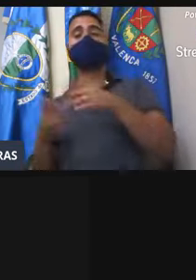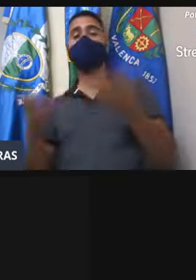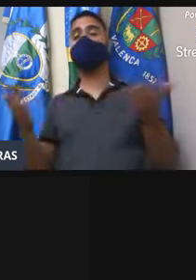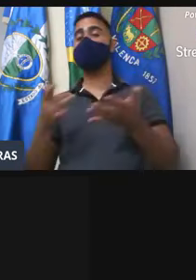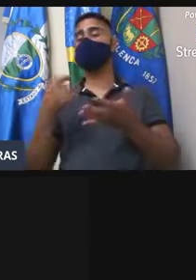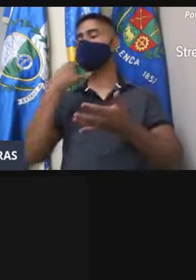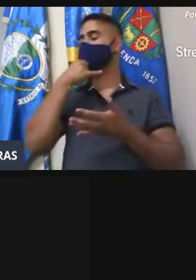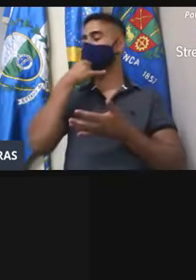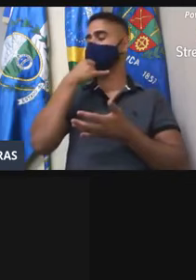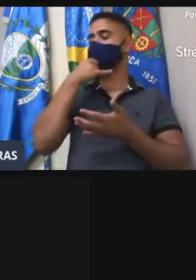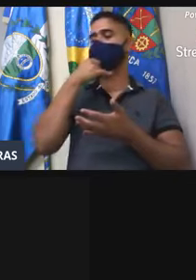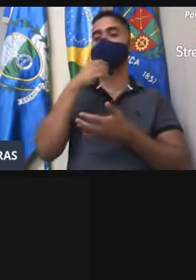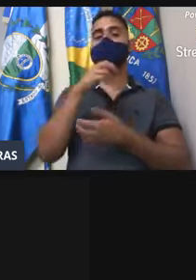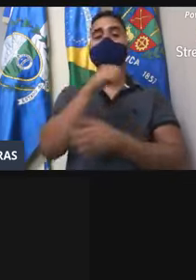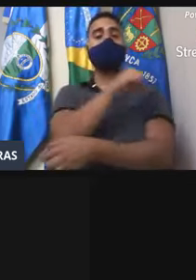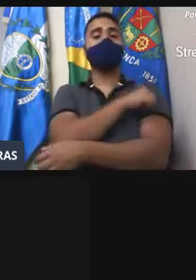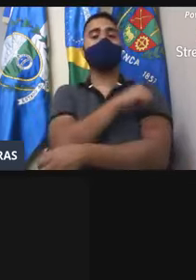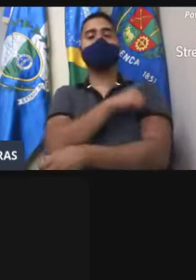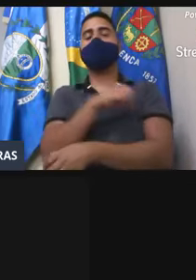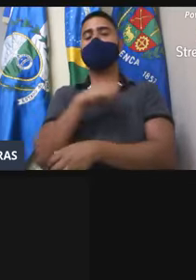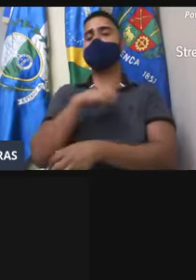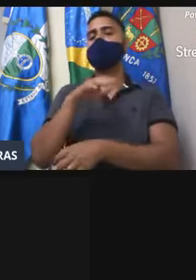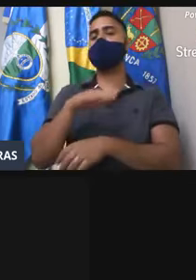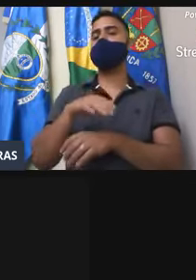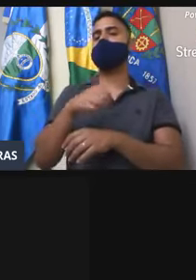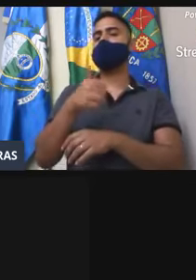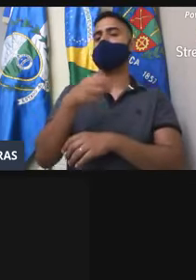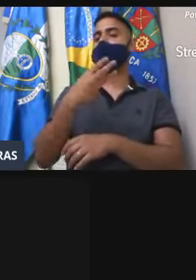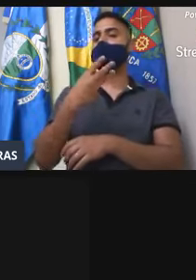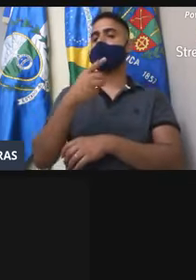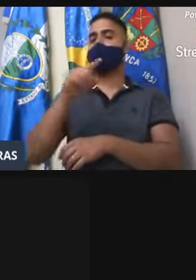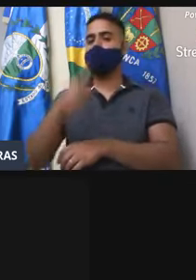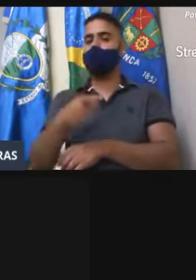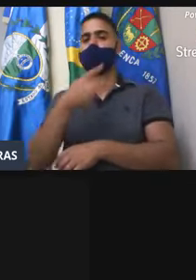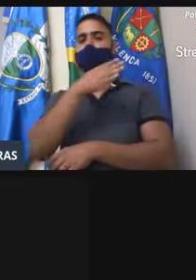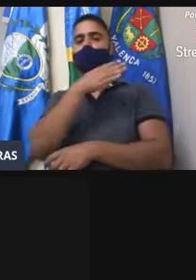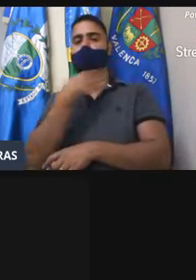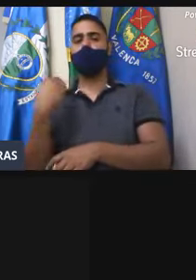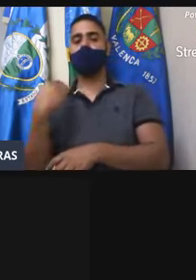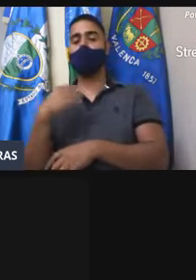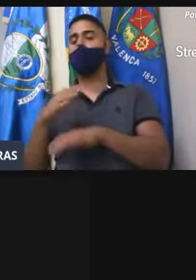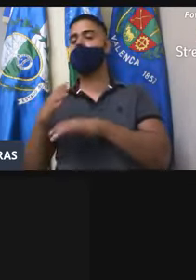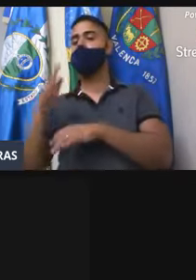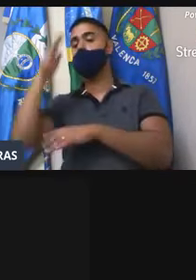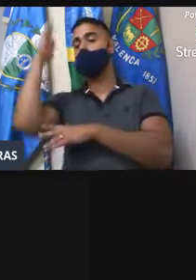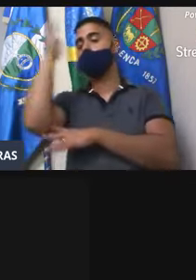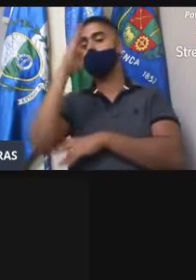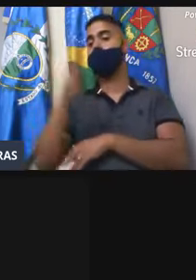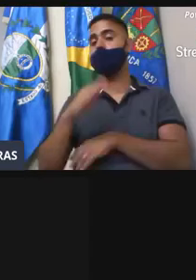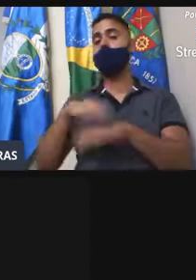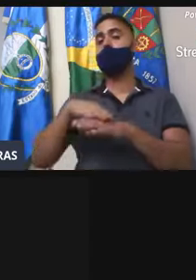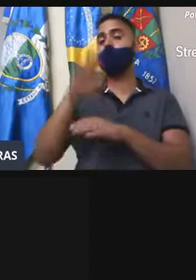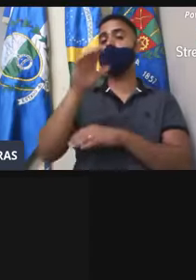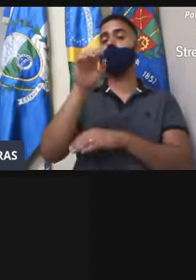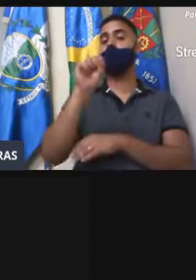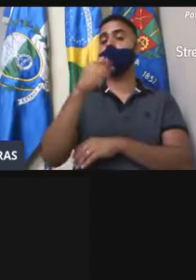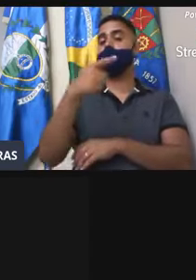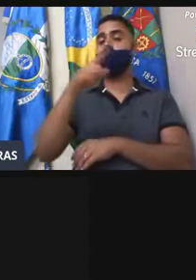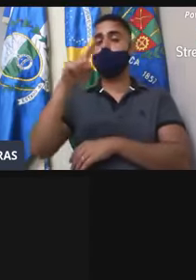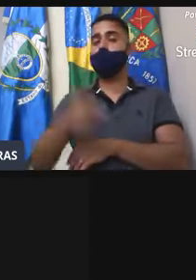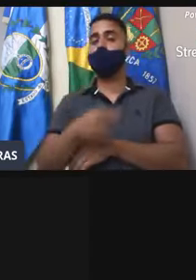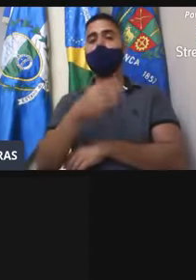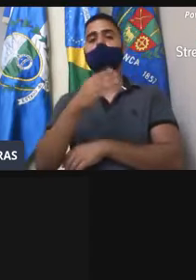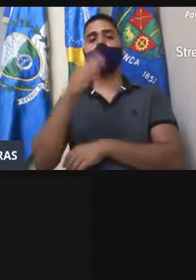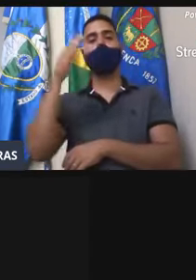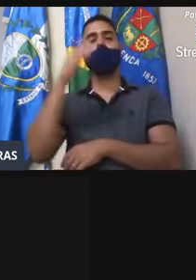um recorde de 13 mil mortes só no estado do Rio de Janeiro. No Brasil foram mais de 82 mil mortes. É como